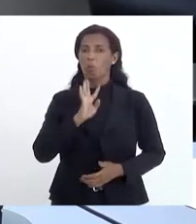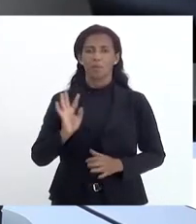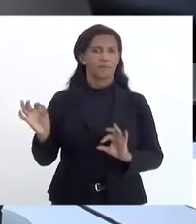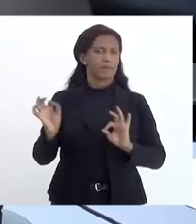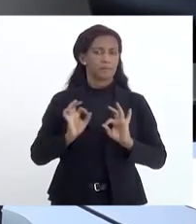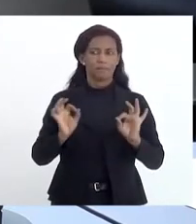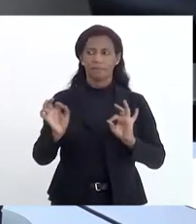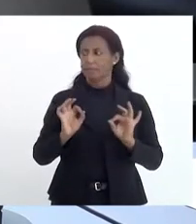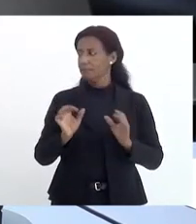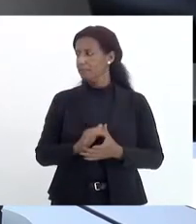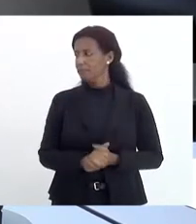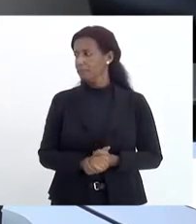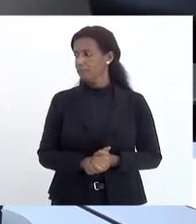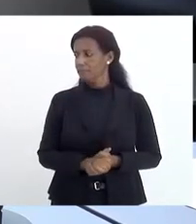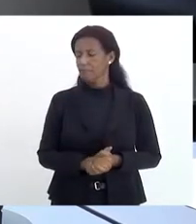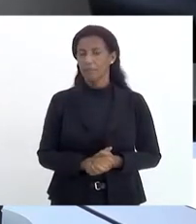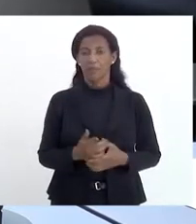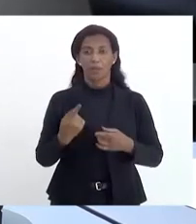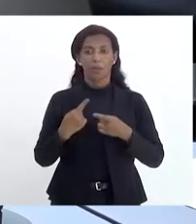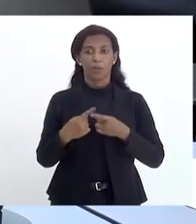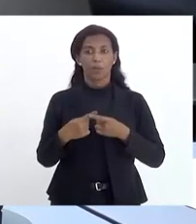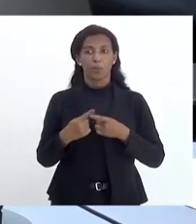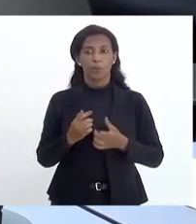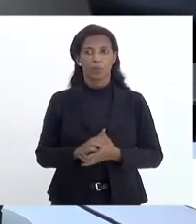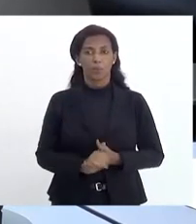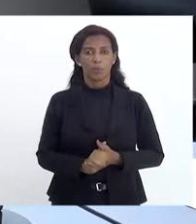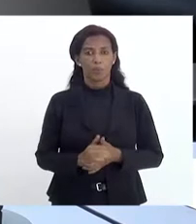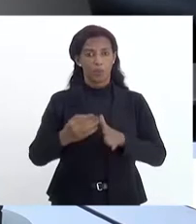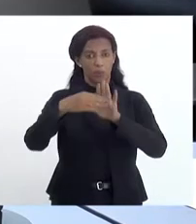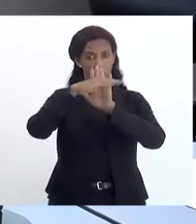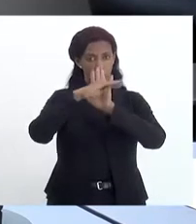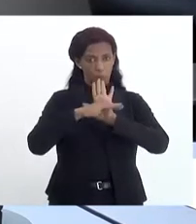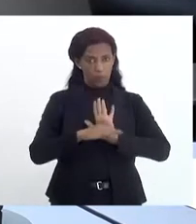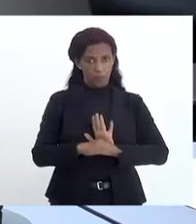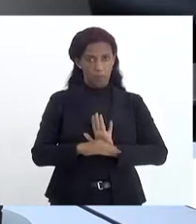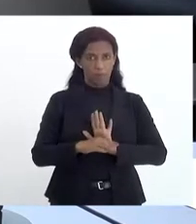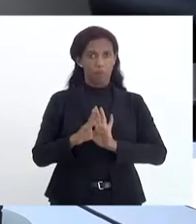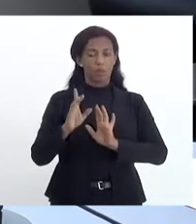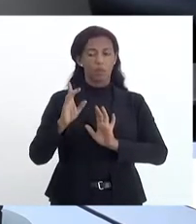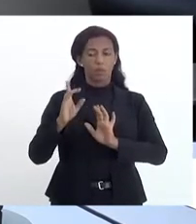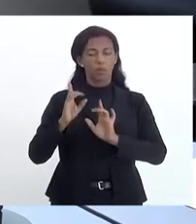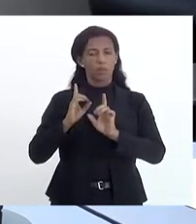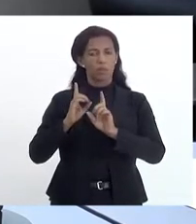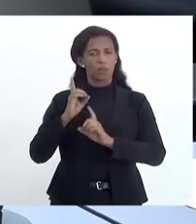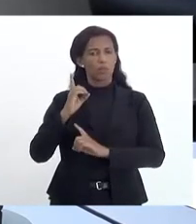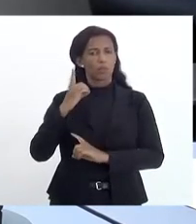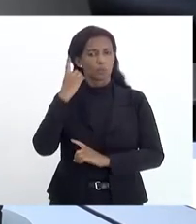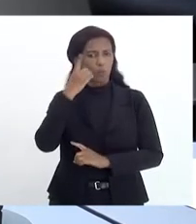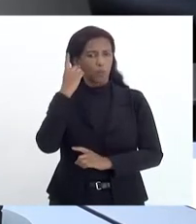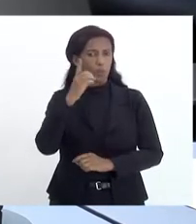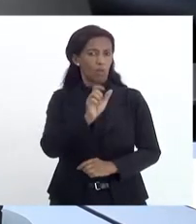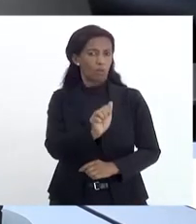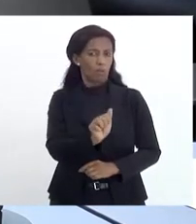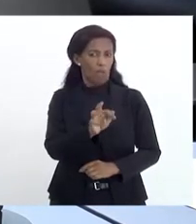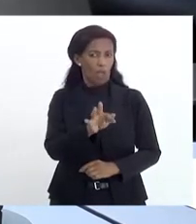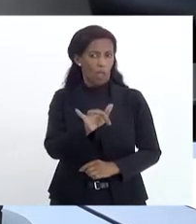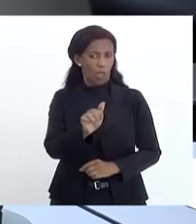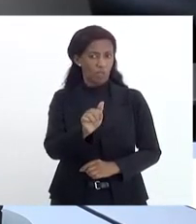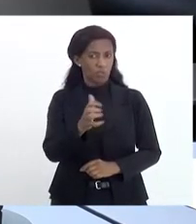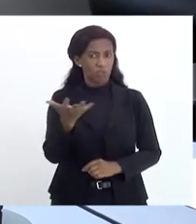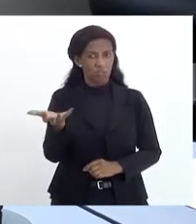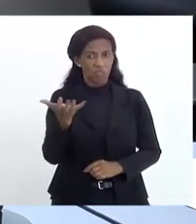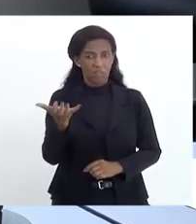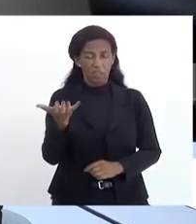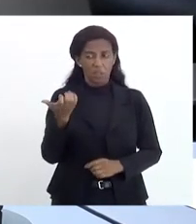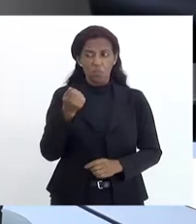conhecimento. Porque o programa que o deputado Átila Nunes está querendo não tem